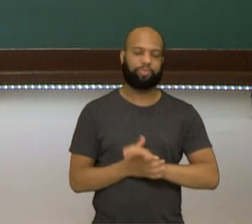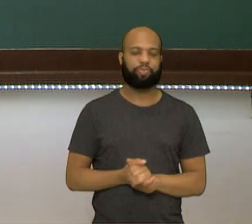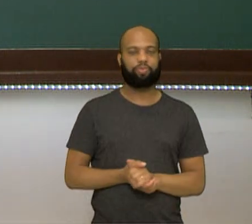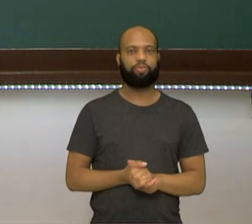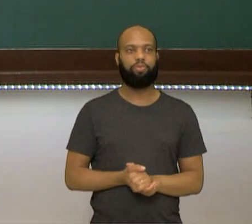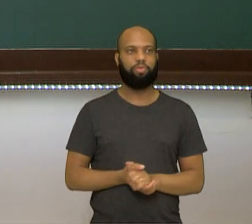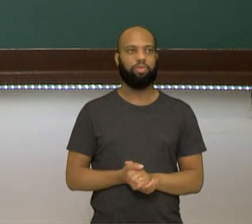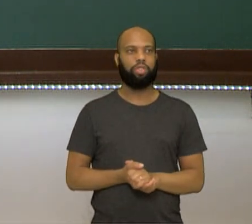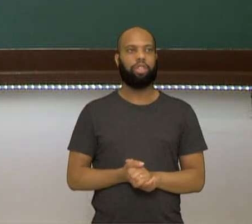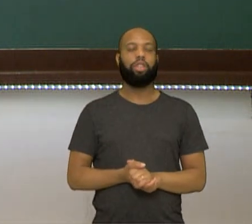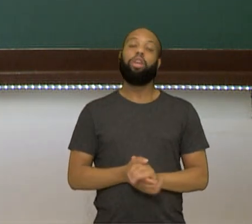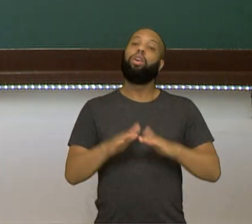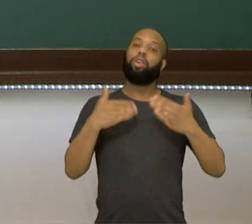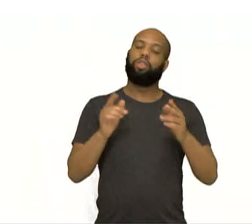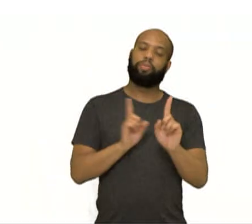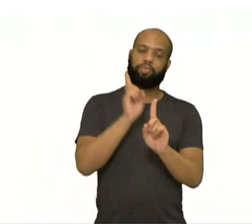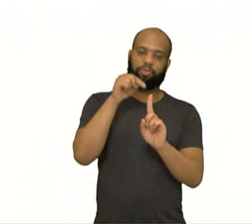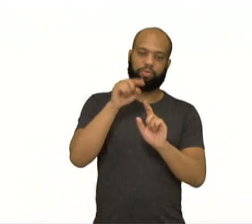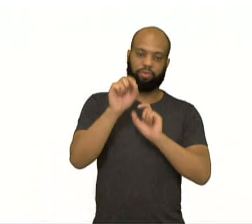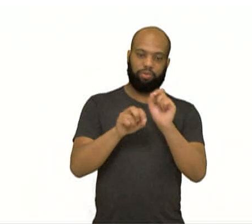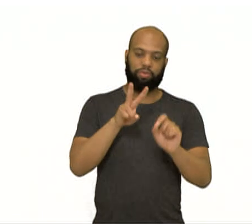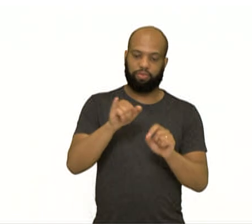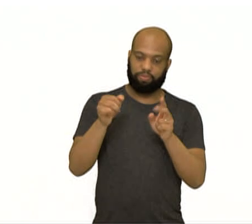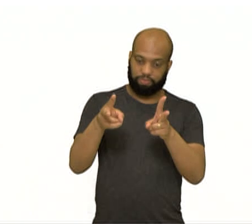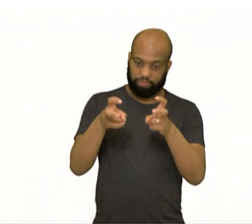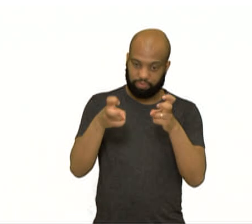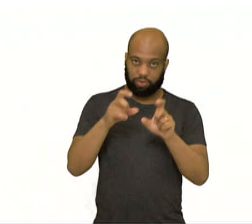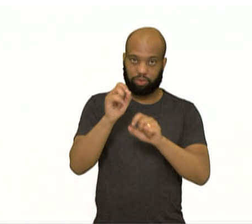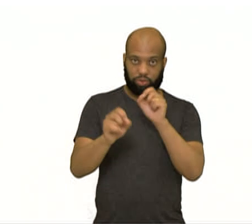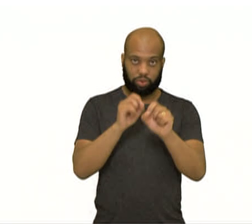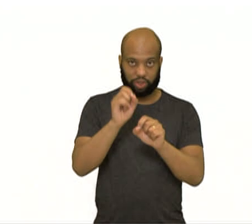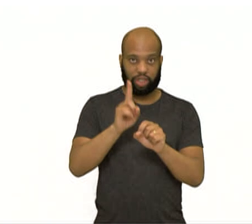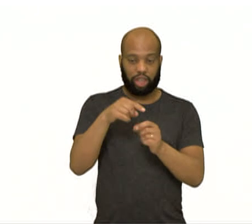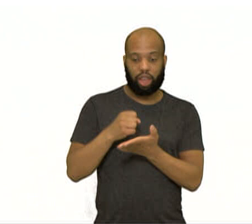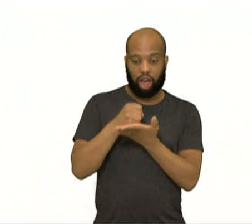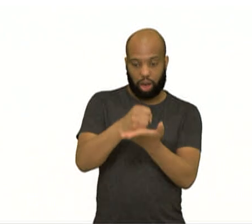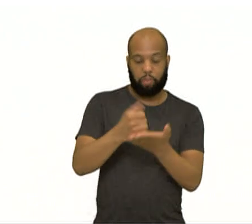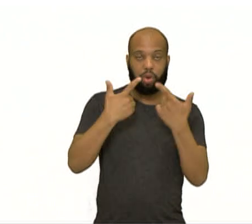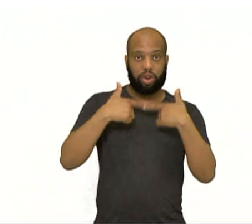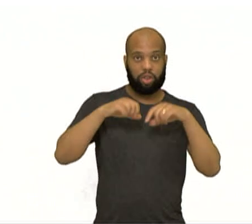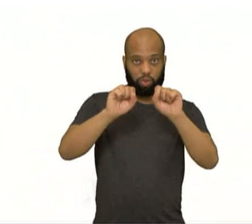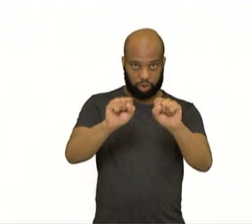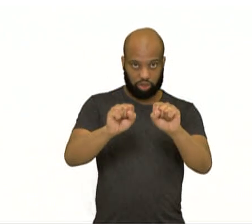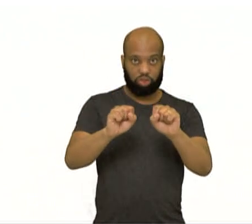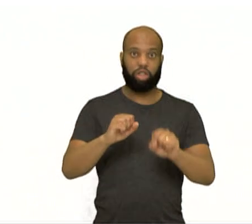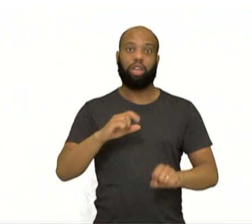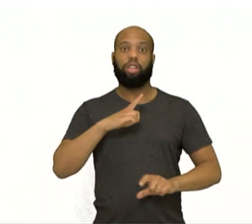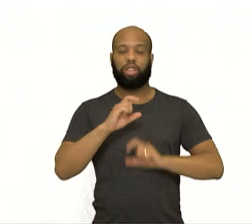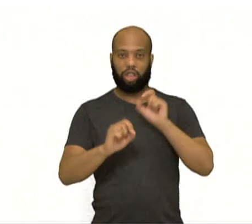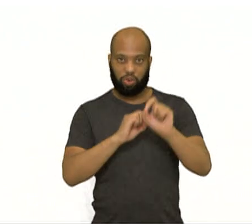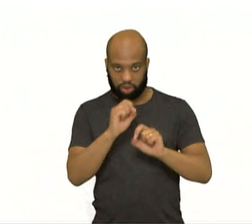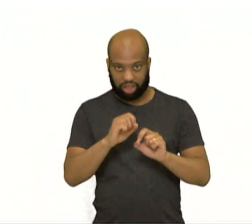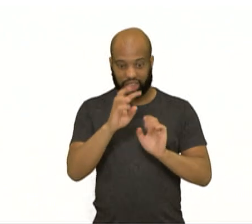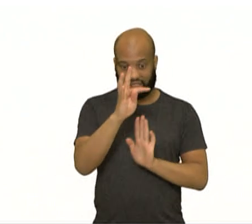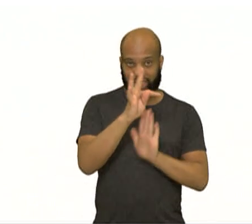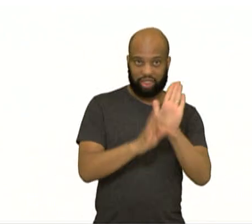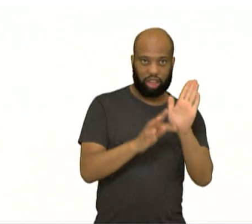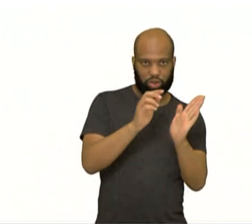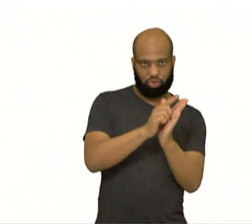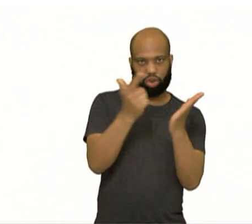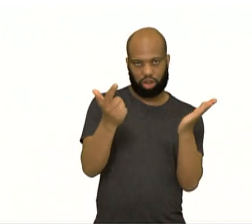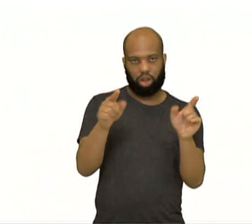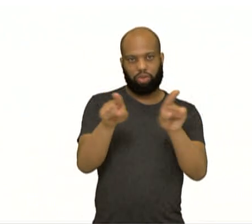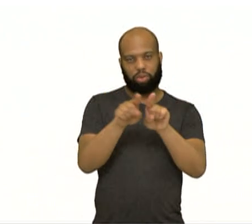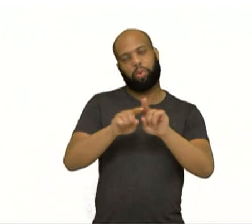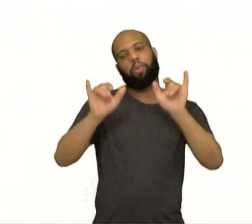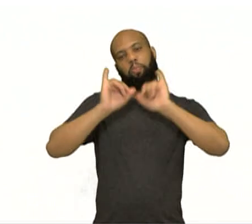aqui. Perceber e analisar os recursos estilísticos e semióticos dos gêneros jornalísticos e publicitários para